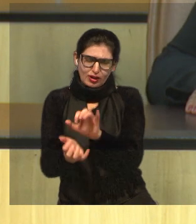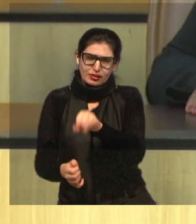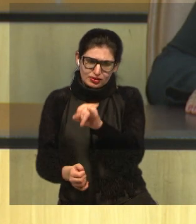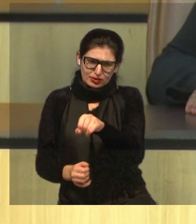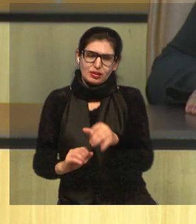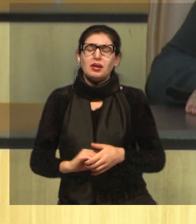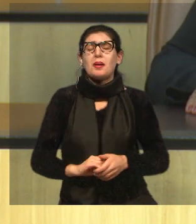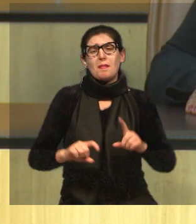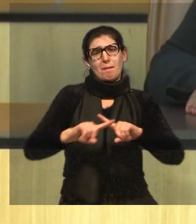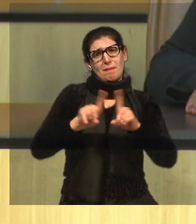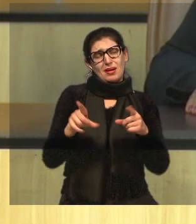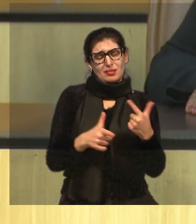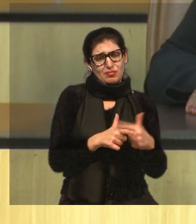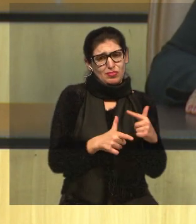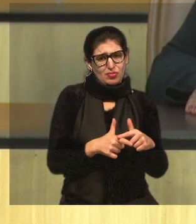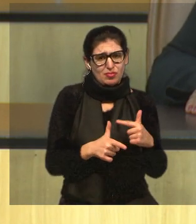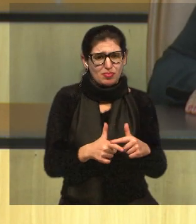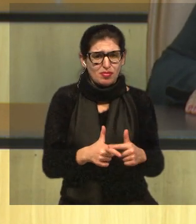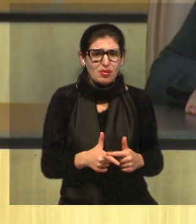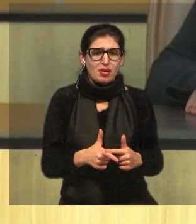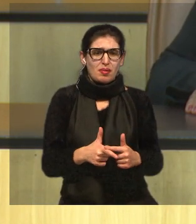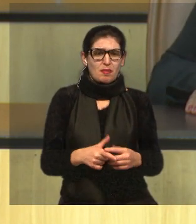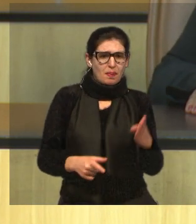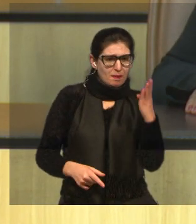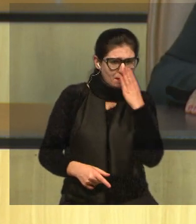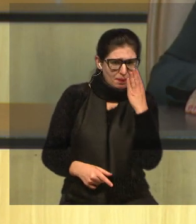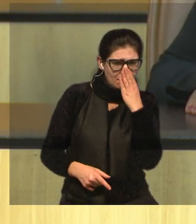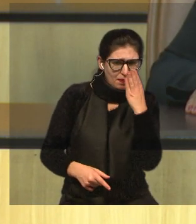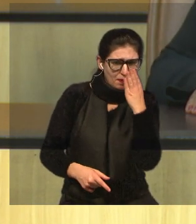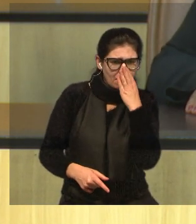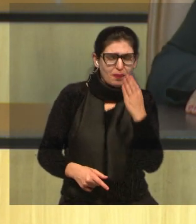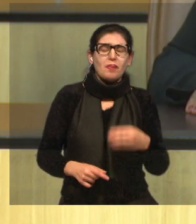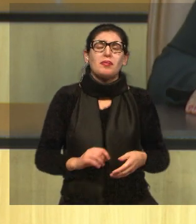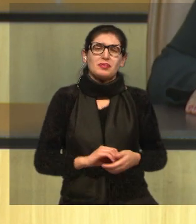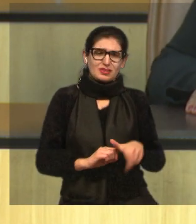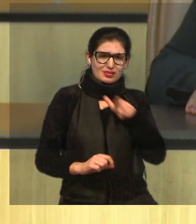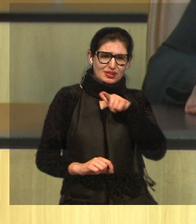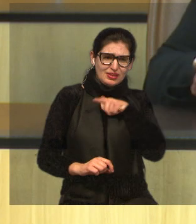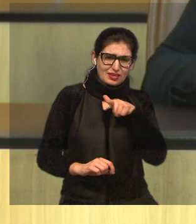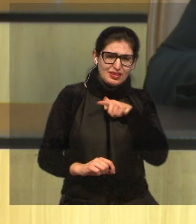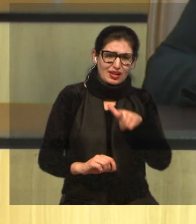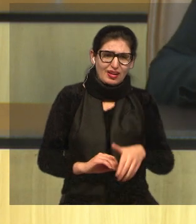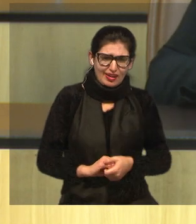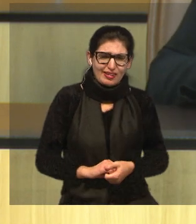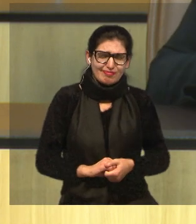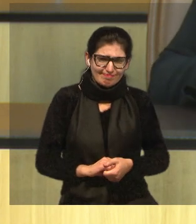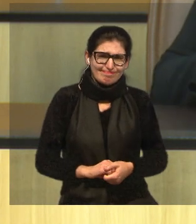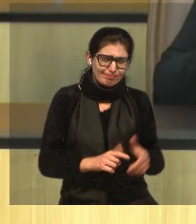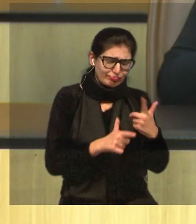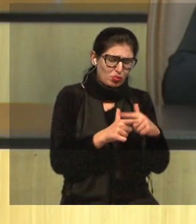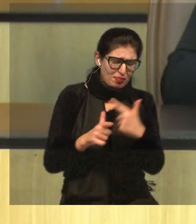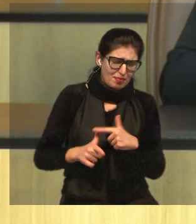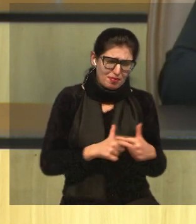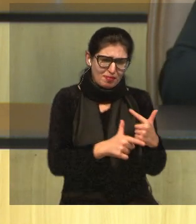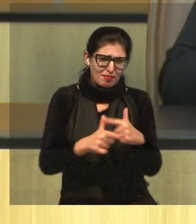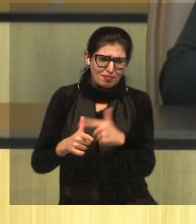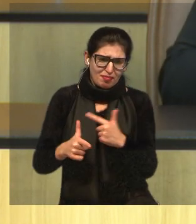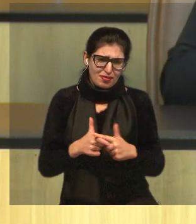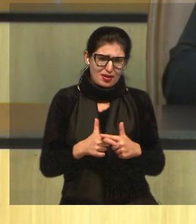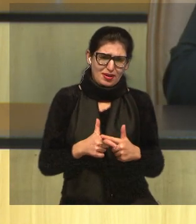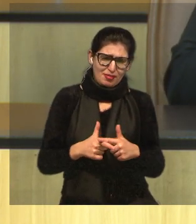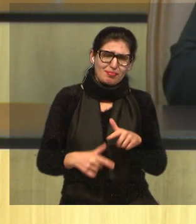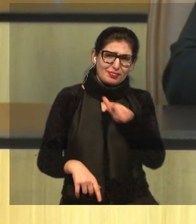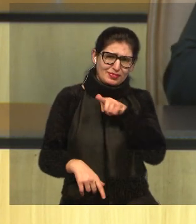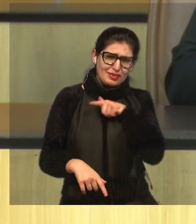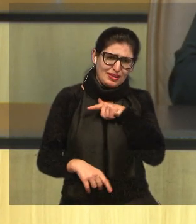todo quanto é canto, a drogadição em todo quanto é esquina. Então, nós nós precisamos fechar,